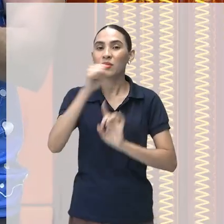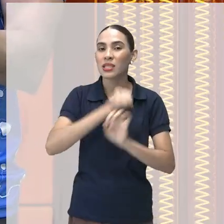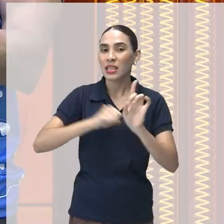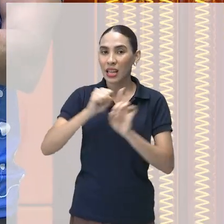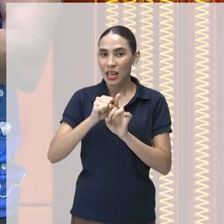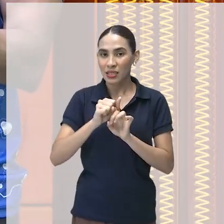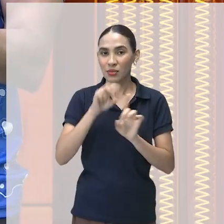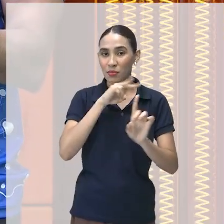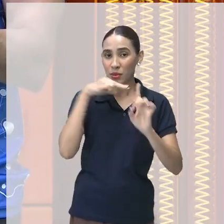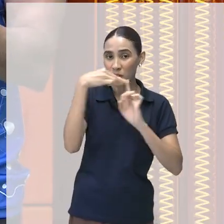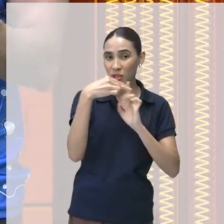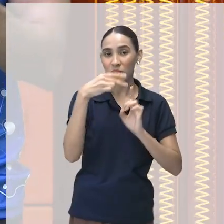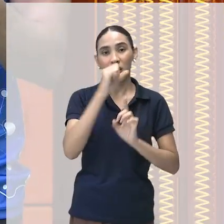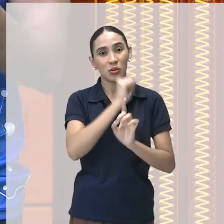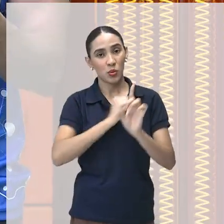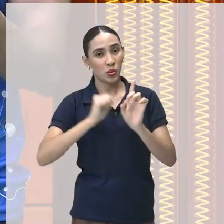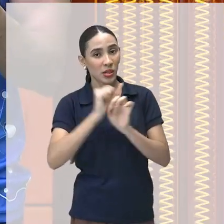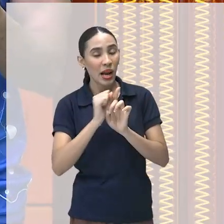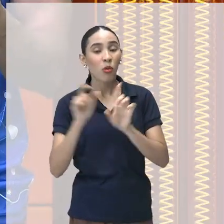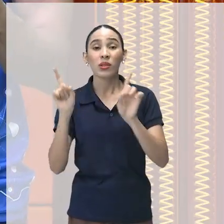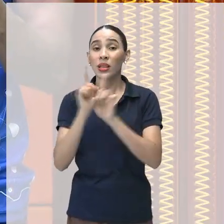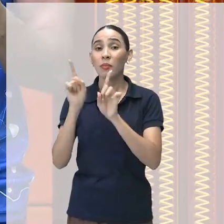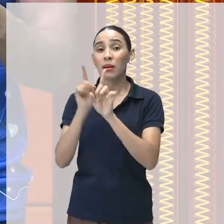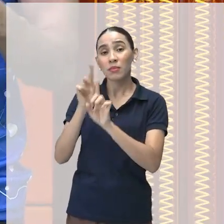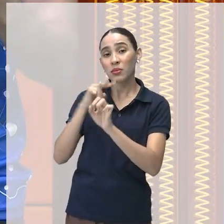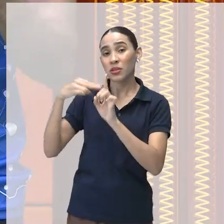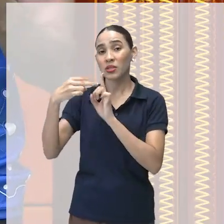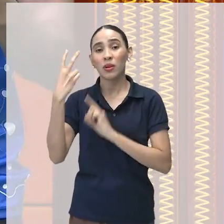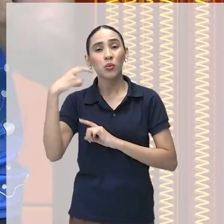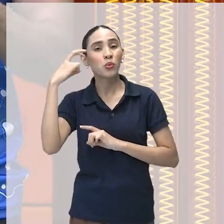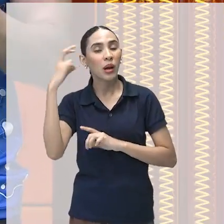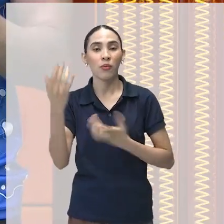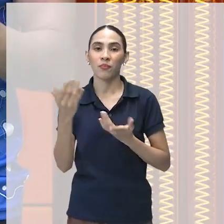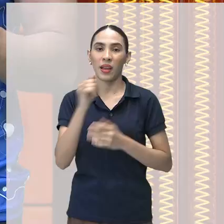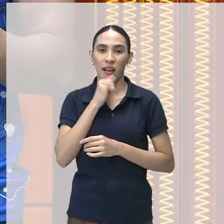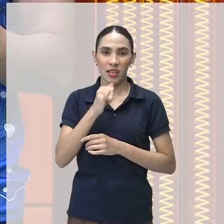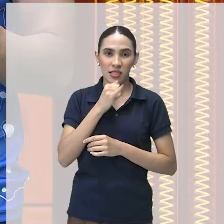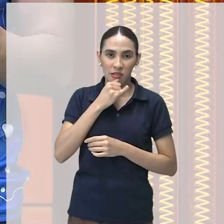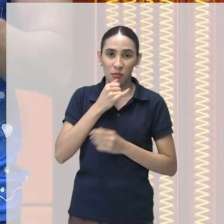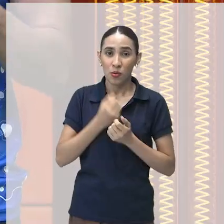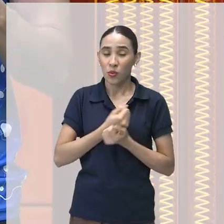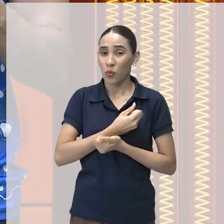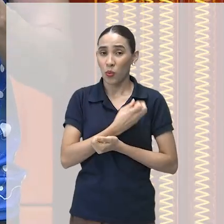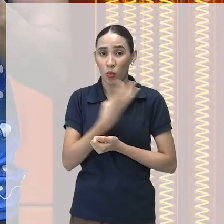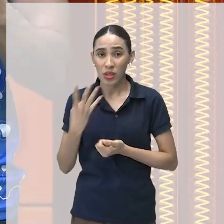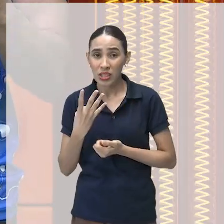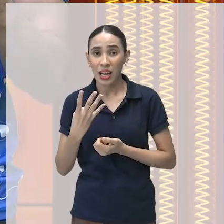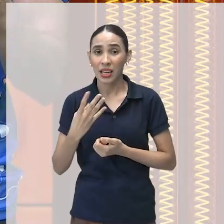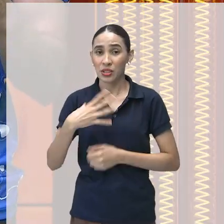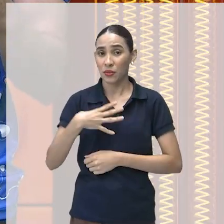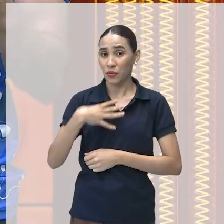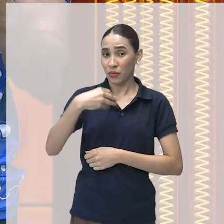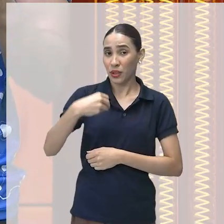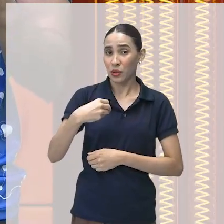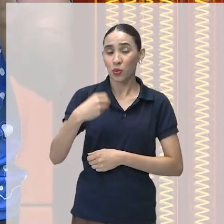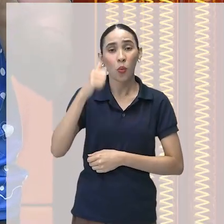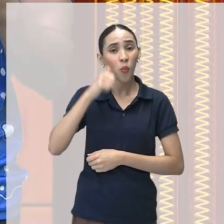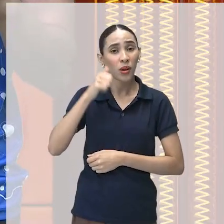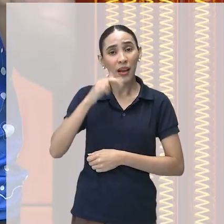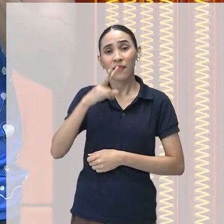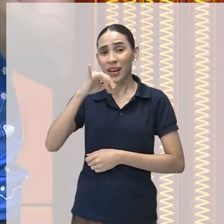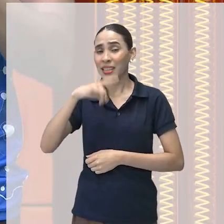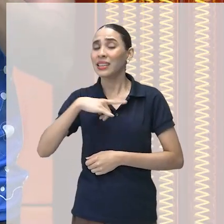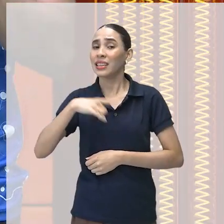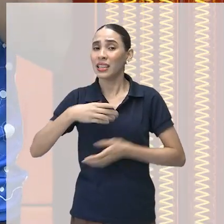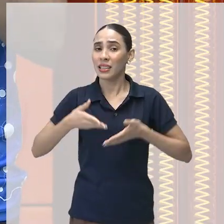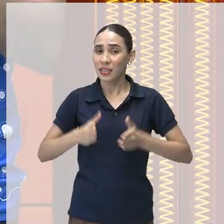tanto do ponto de vista social como cultural, não é isso? Um exemplo, a quantidade de filhos que uma mulher vai ter, né? A